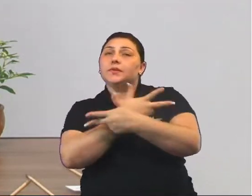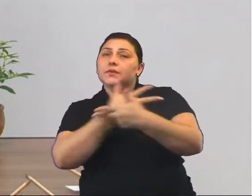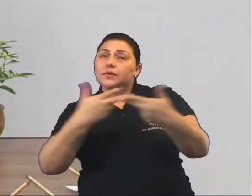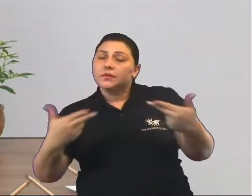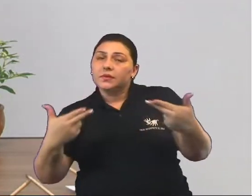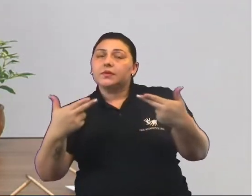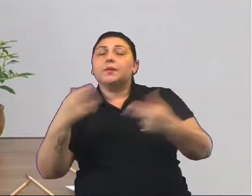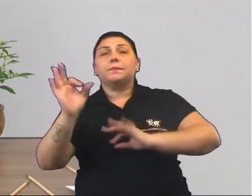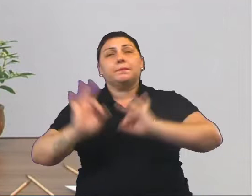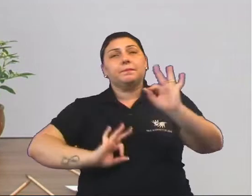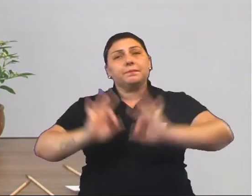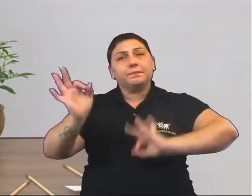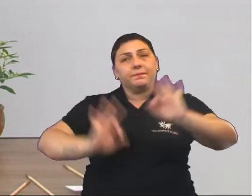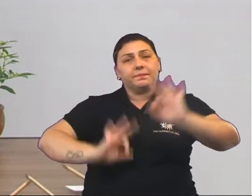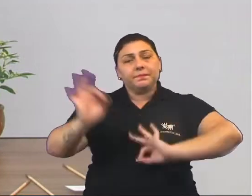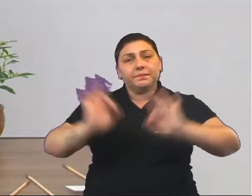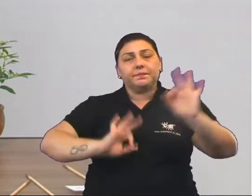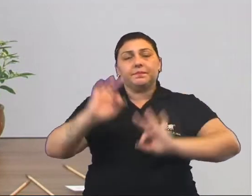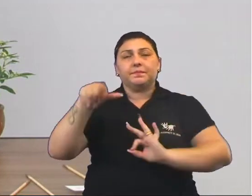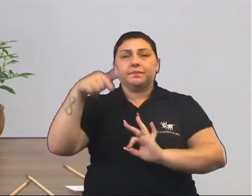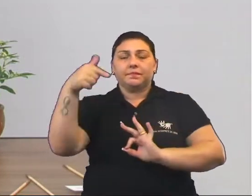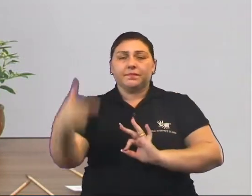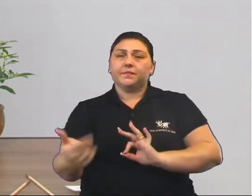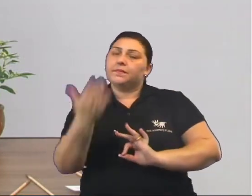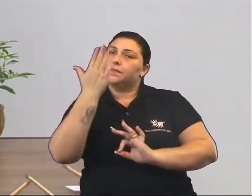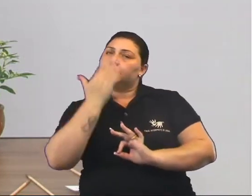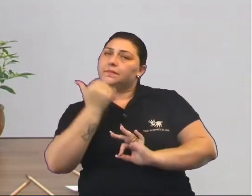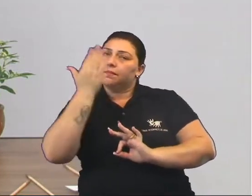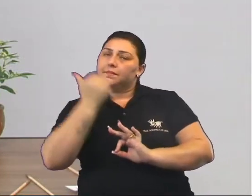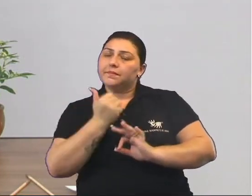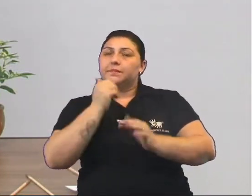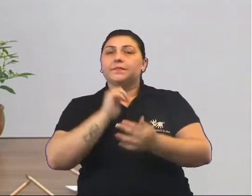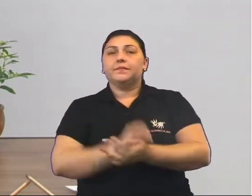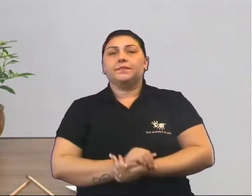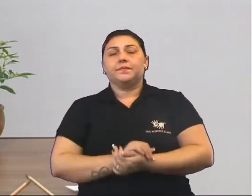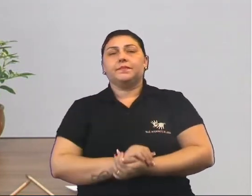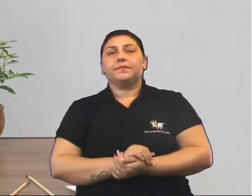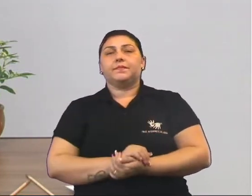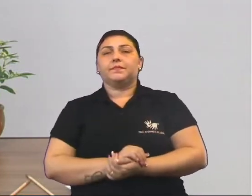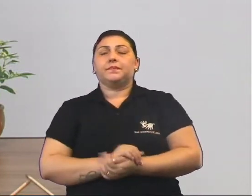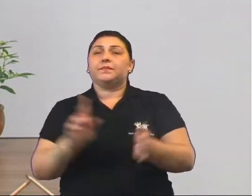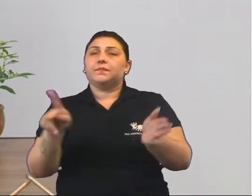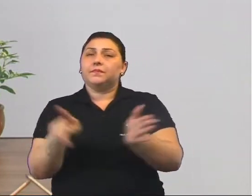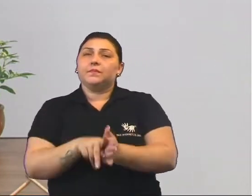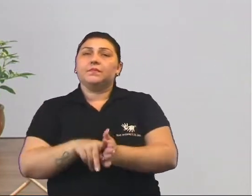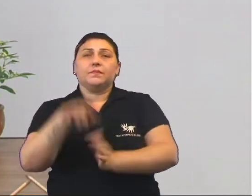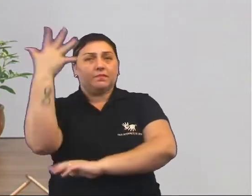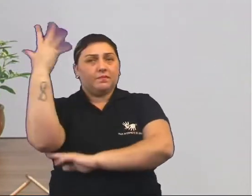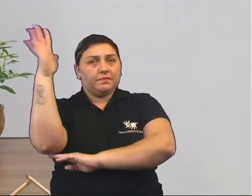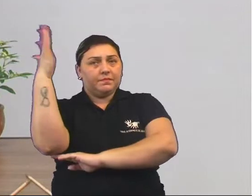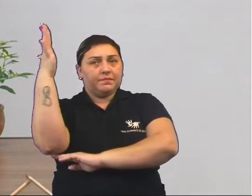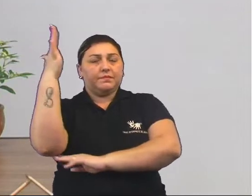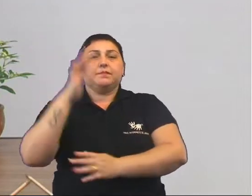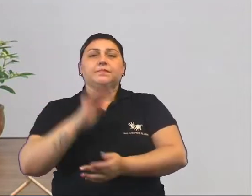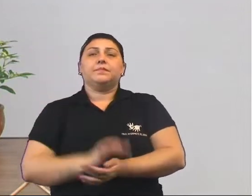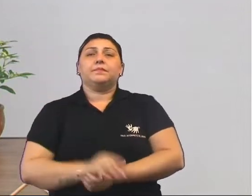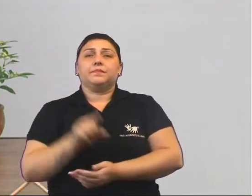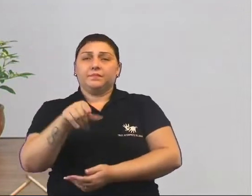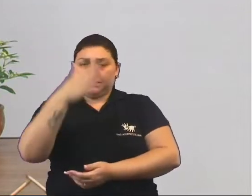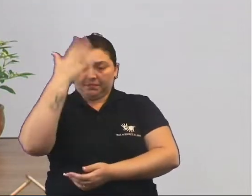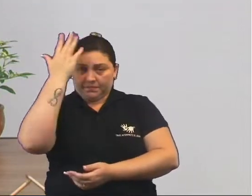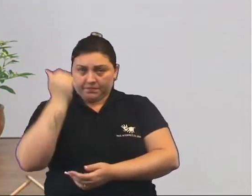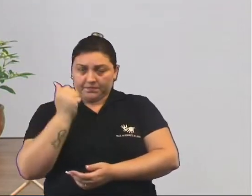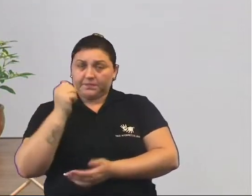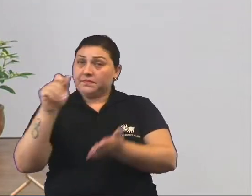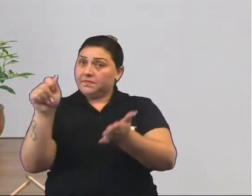alimentos, na preparação de de comidas, enfim. Tudo isso vem do quê? Vem das plantas. Você